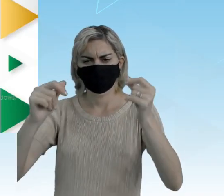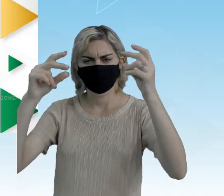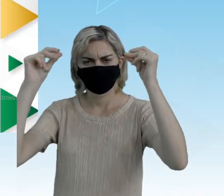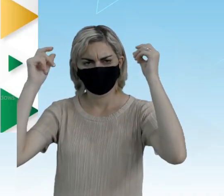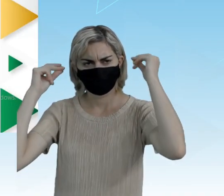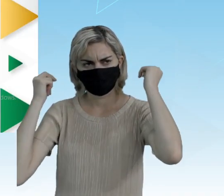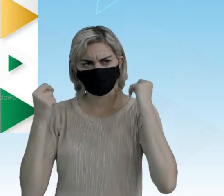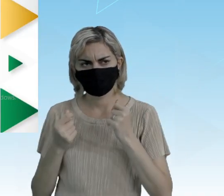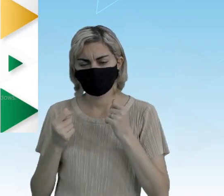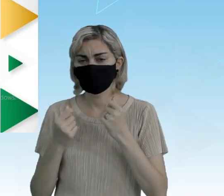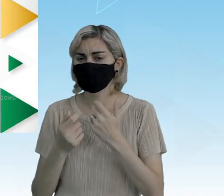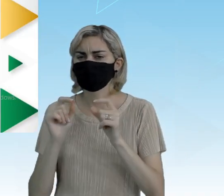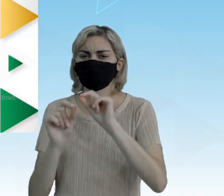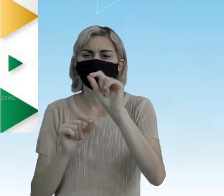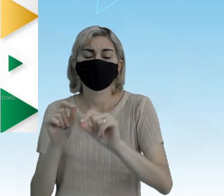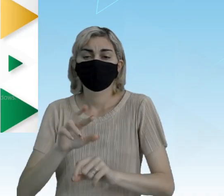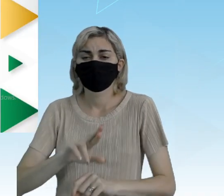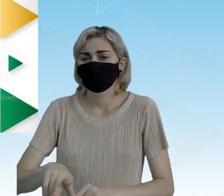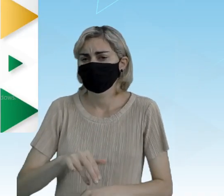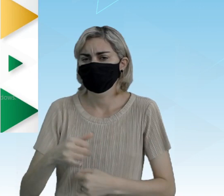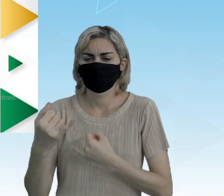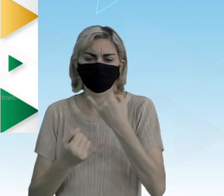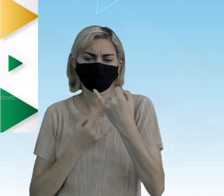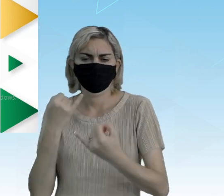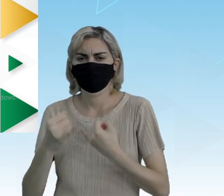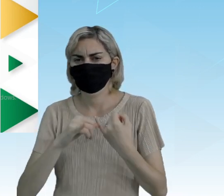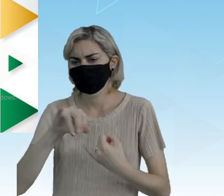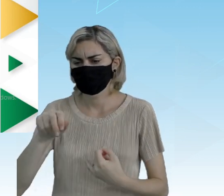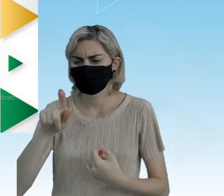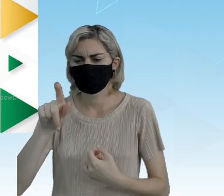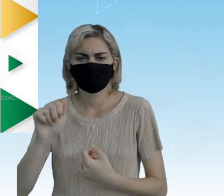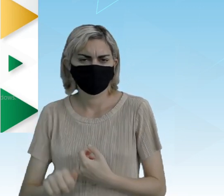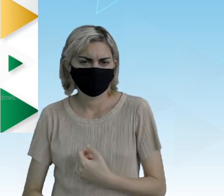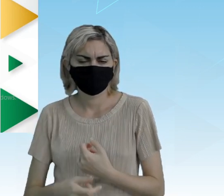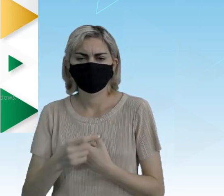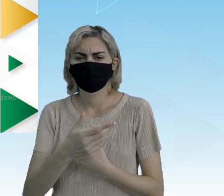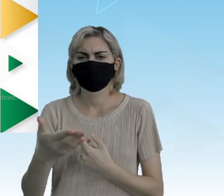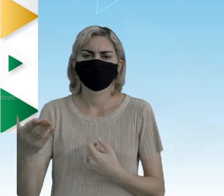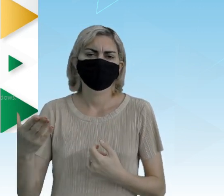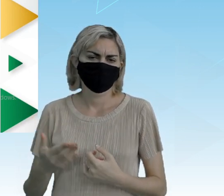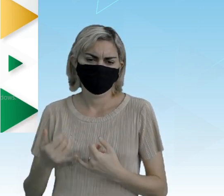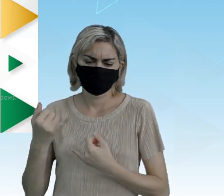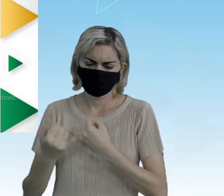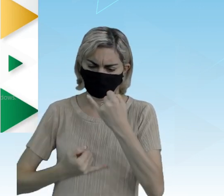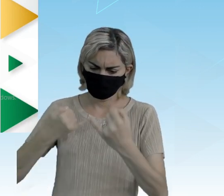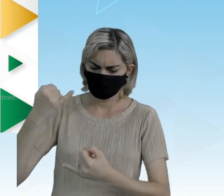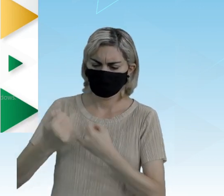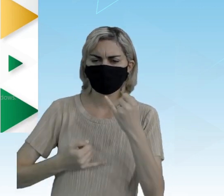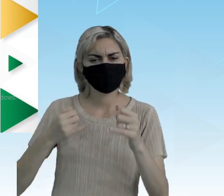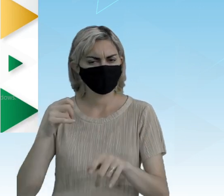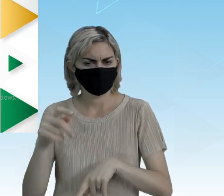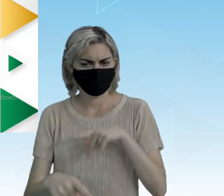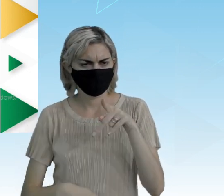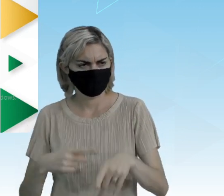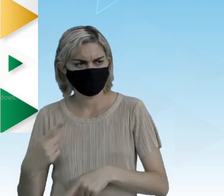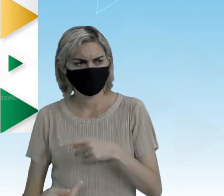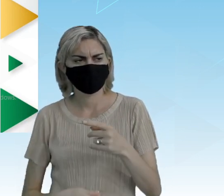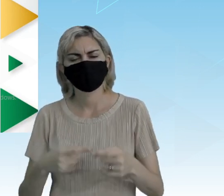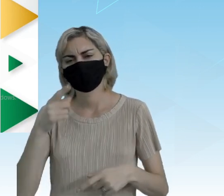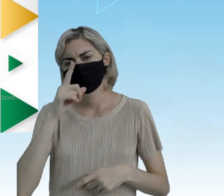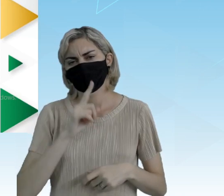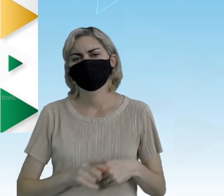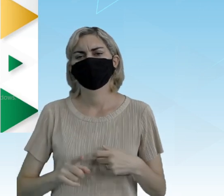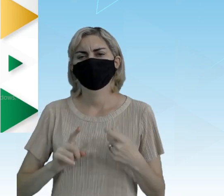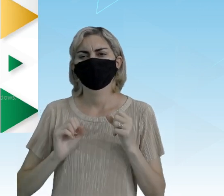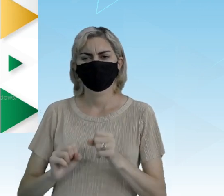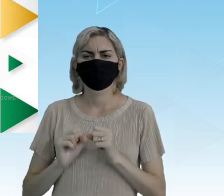antigamente, gente. Quem não brincava, quem não jogava, né? Essas brincadeiras aí populares, ó. Amarelinha, que